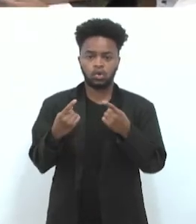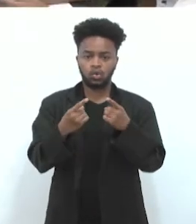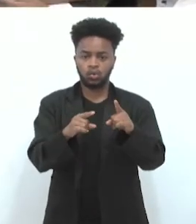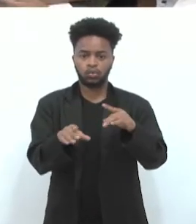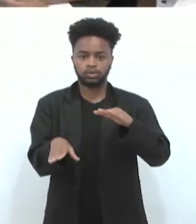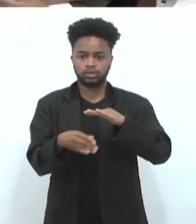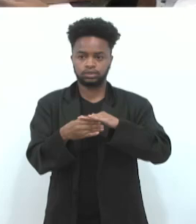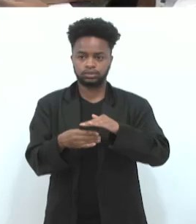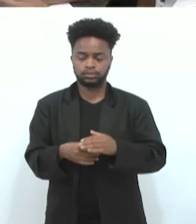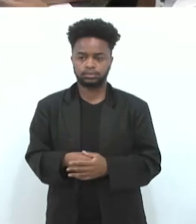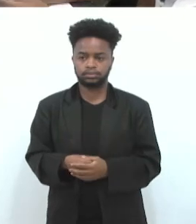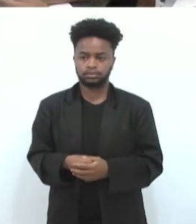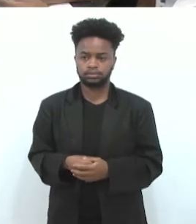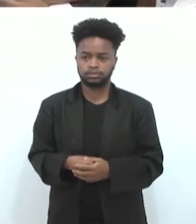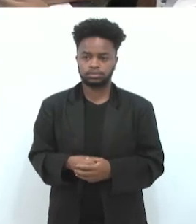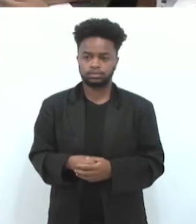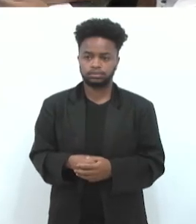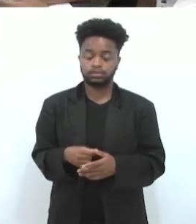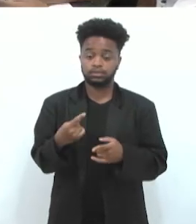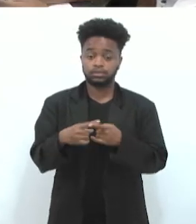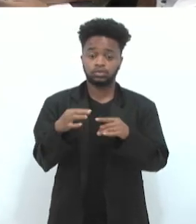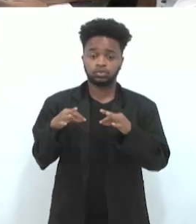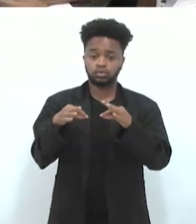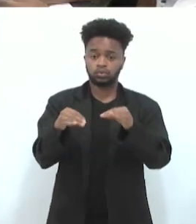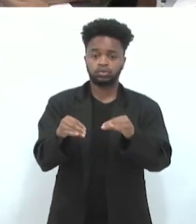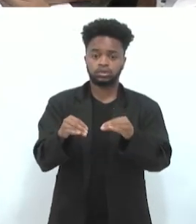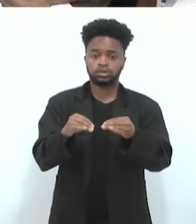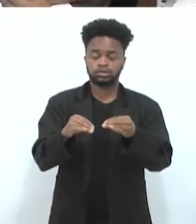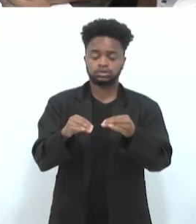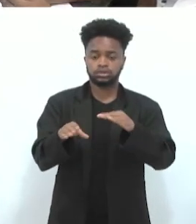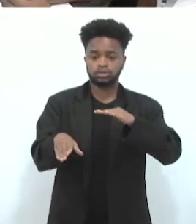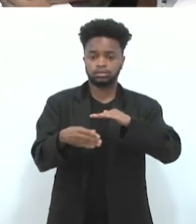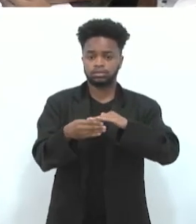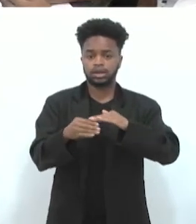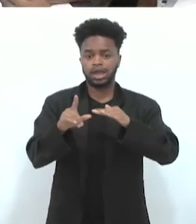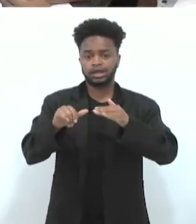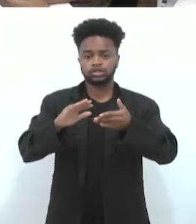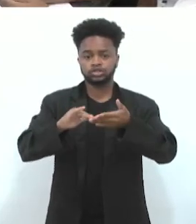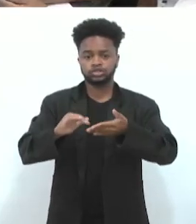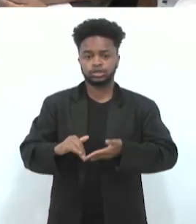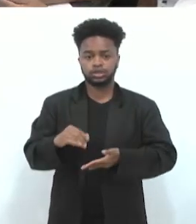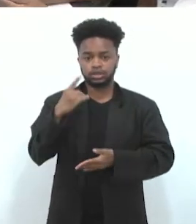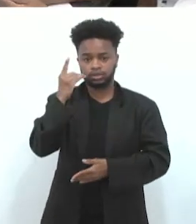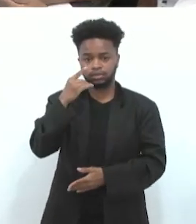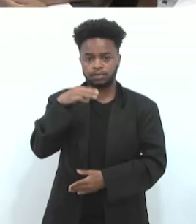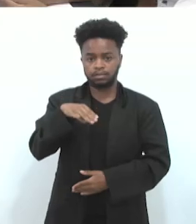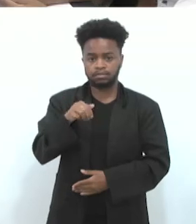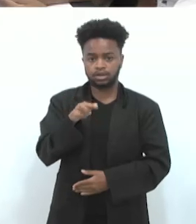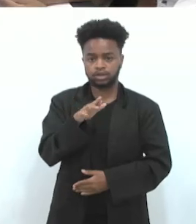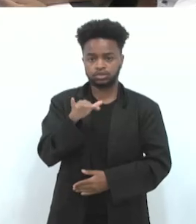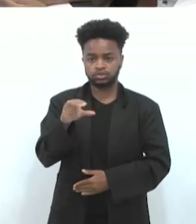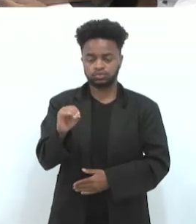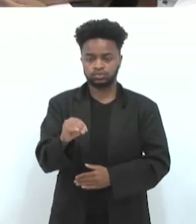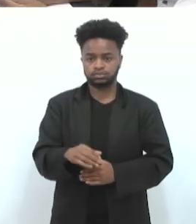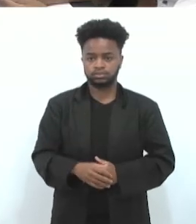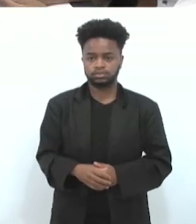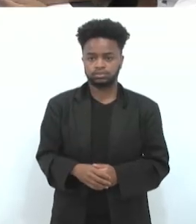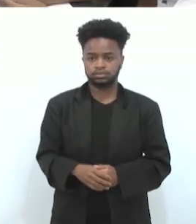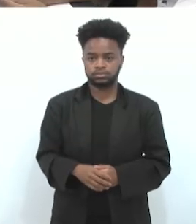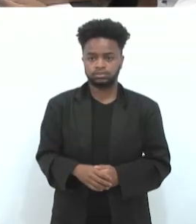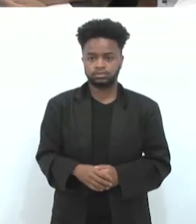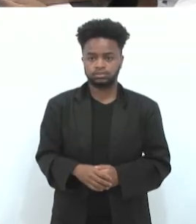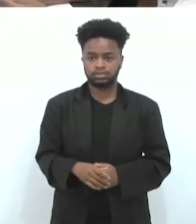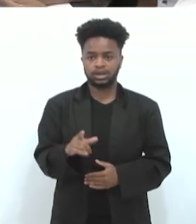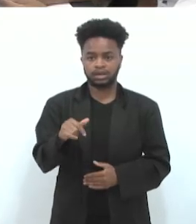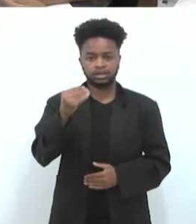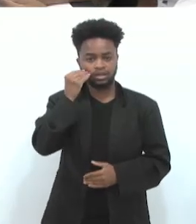senhor presidente. Porque as emendas são todas supressivas. De quem são as emendas, hein? Deputado Márcio Alberto. São todas As supressivas. emendas são para avacalhar